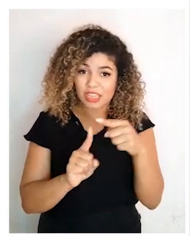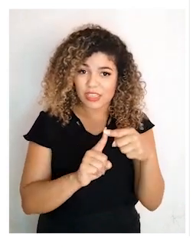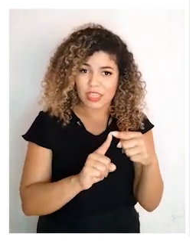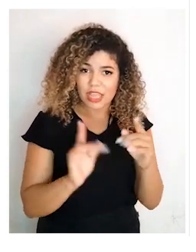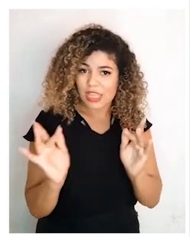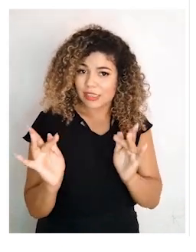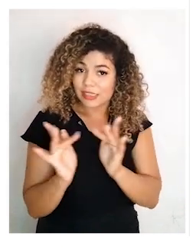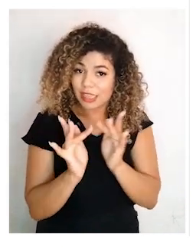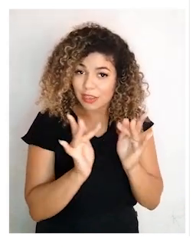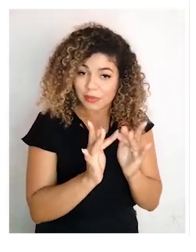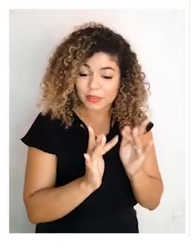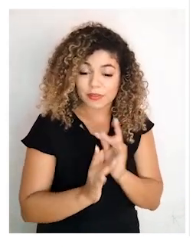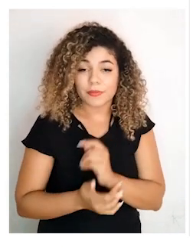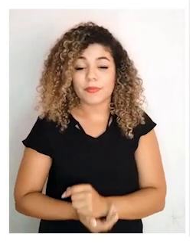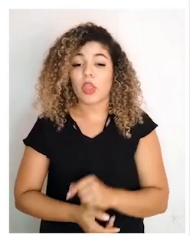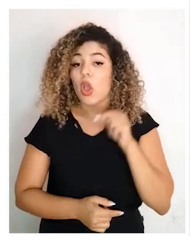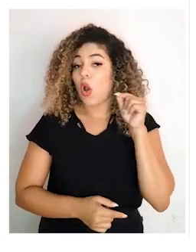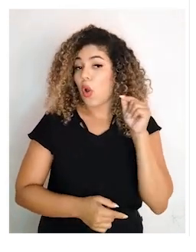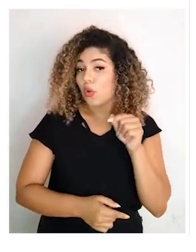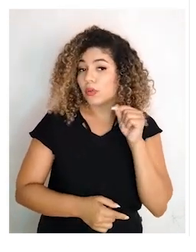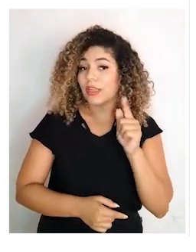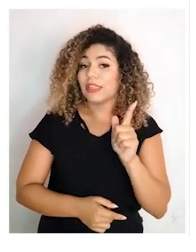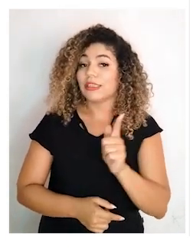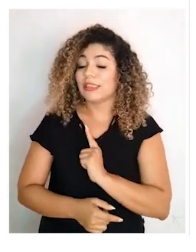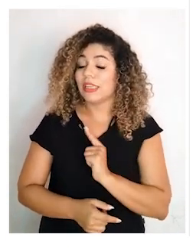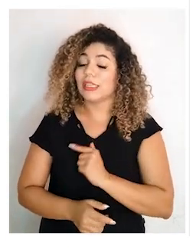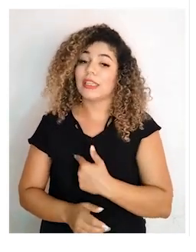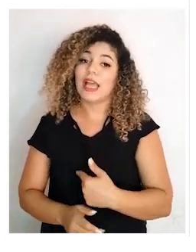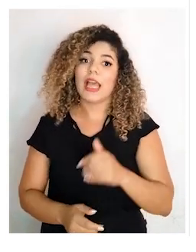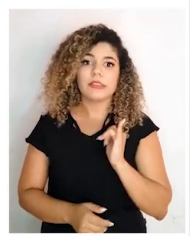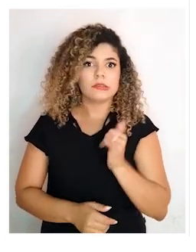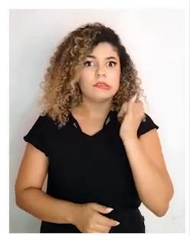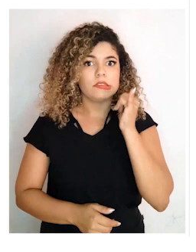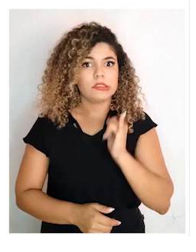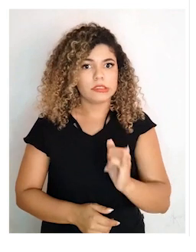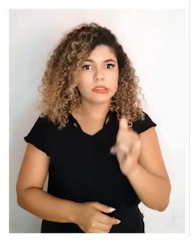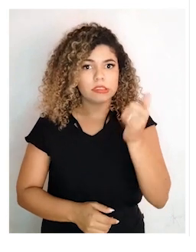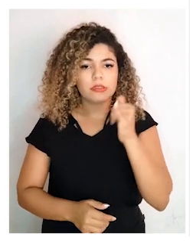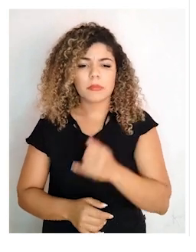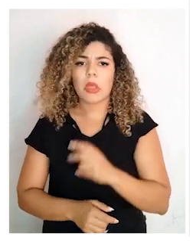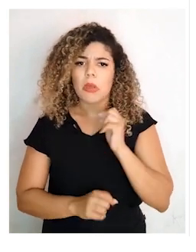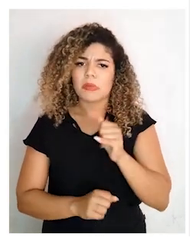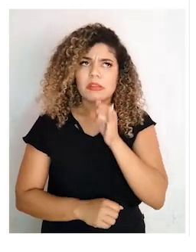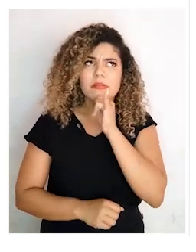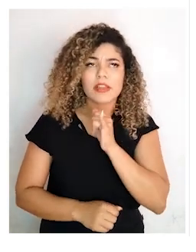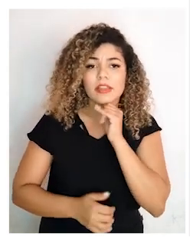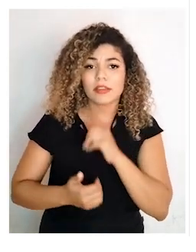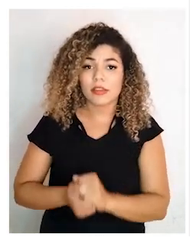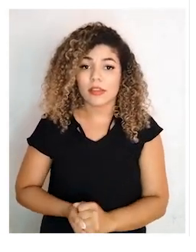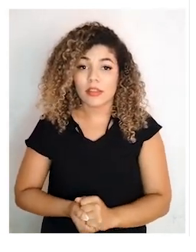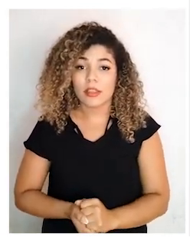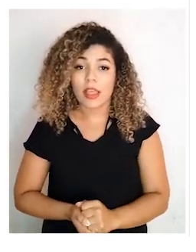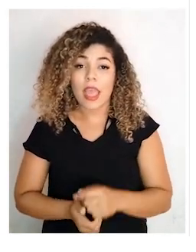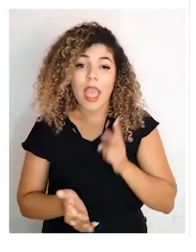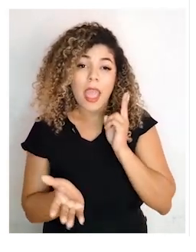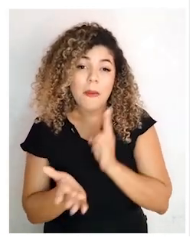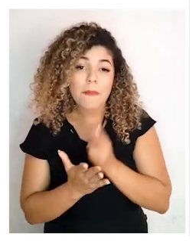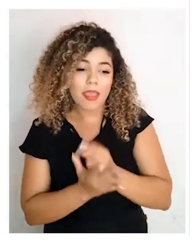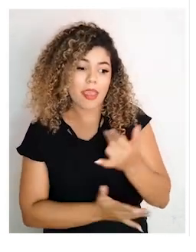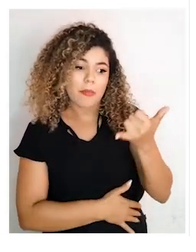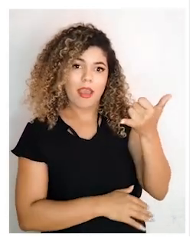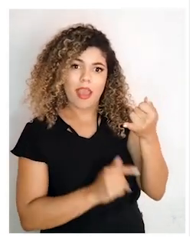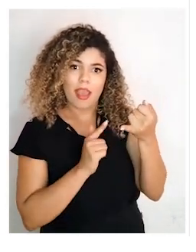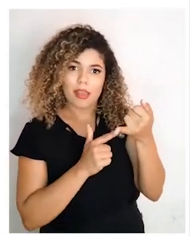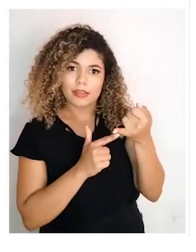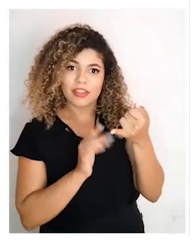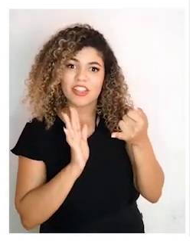contato, sendo que um deles está eletrizado. Podemos pegar como exemplo aquela mesma caneta de plástico